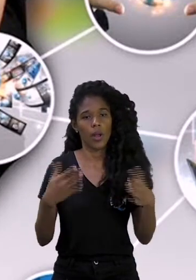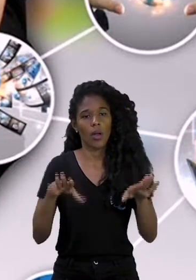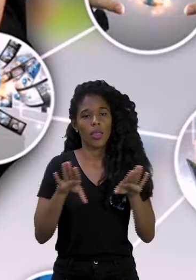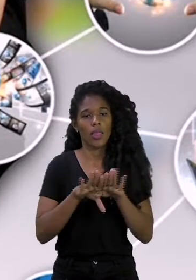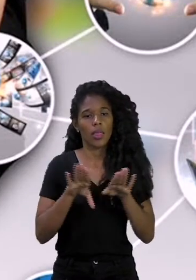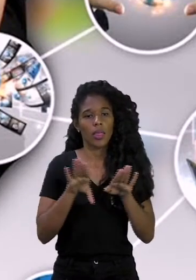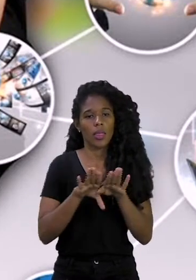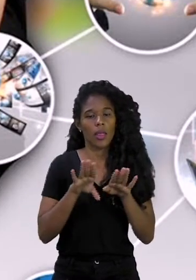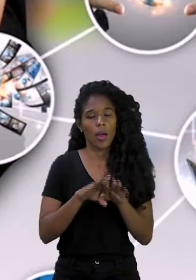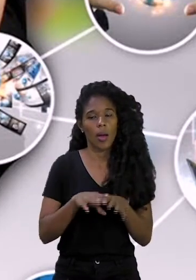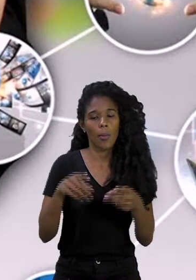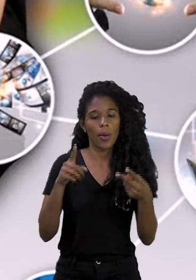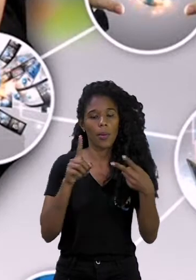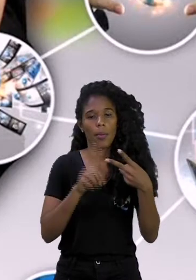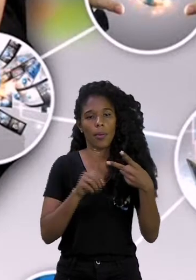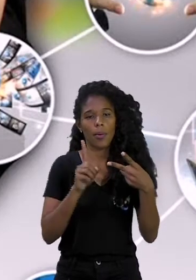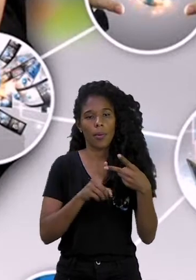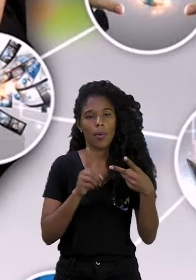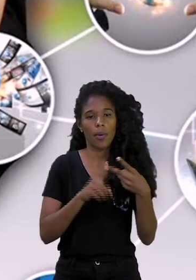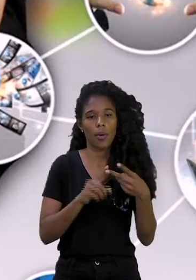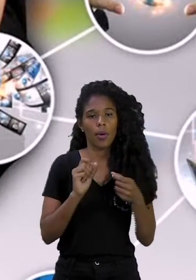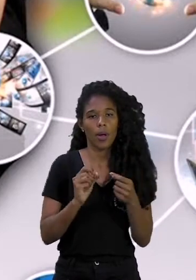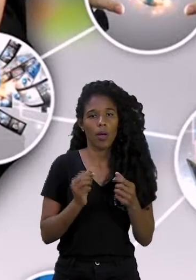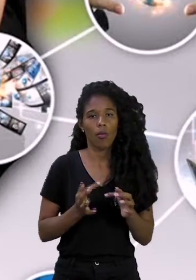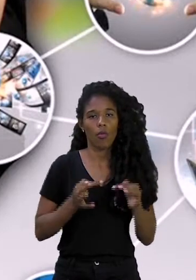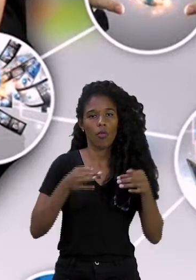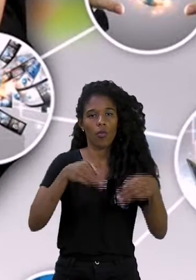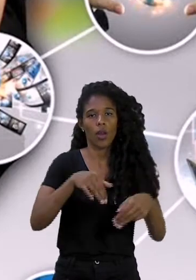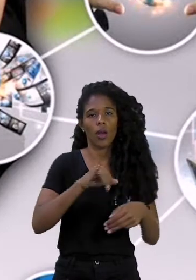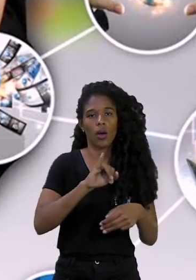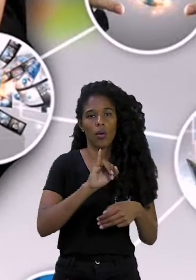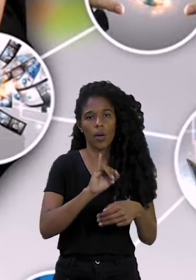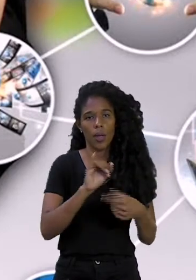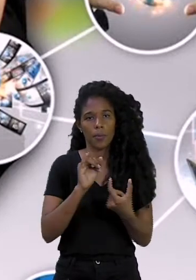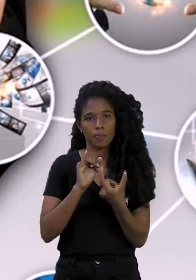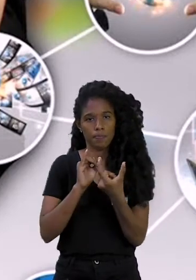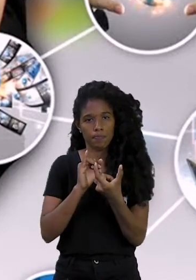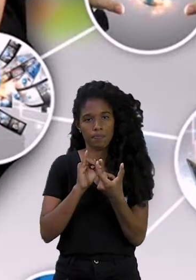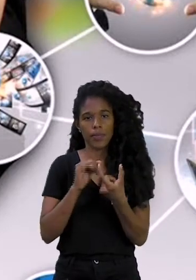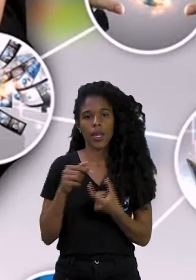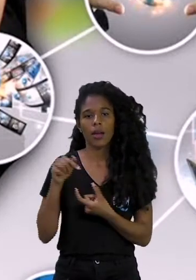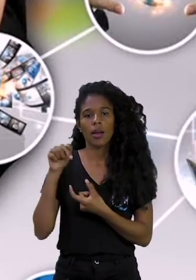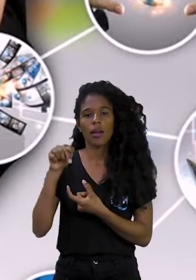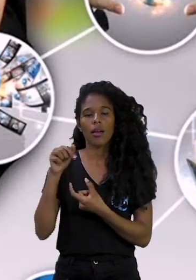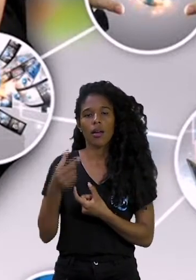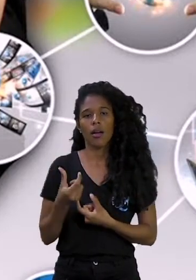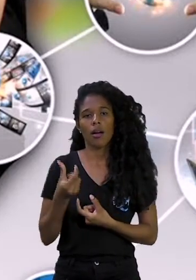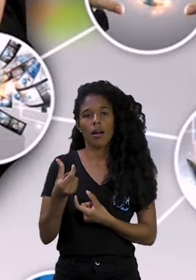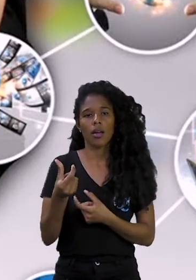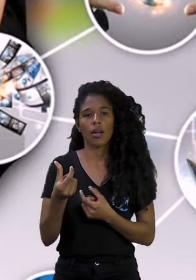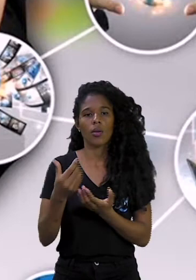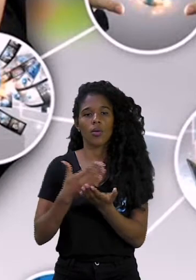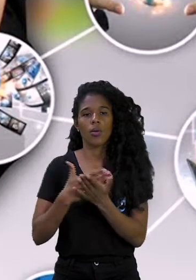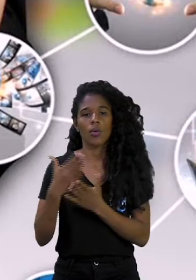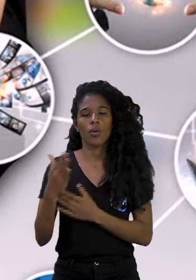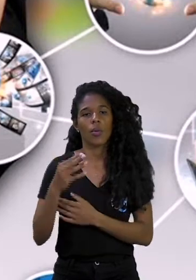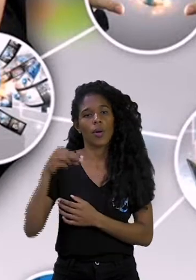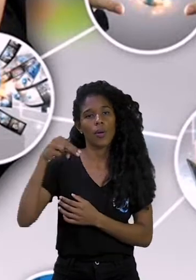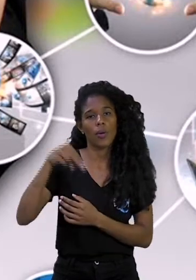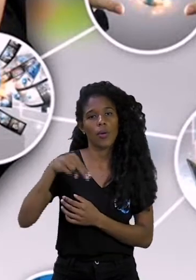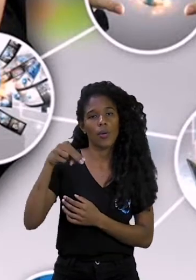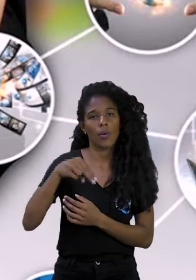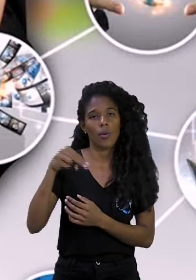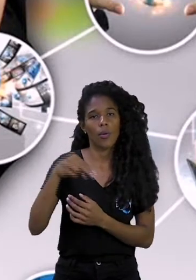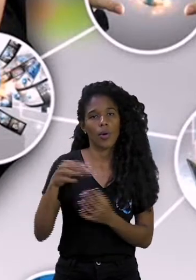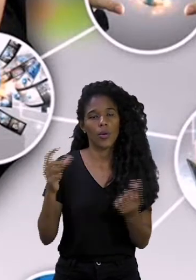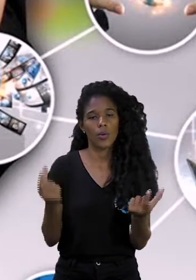semi termina com I, que é uma vogal, e termina com N, e começa a palavra seguinte começa com N, que é o quê?